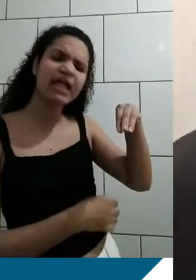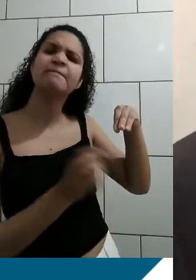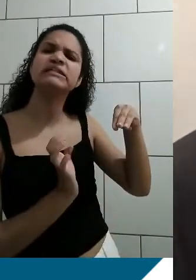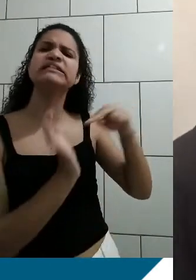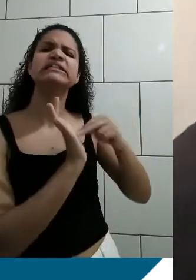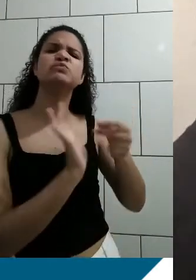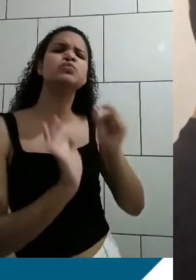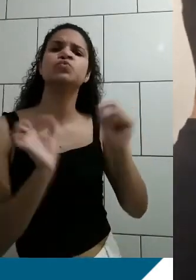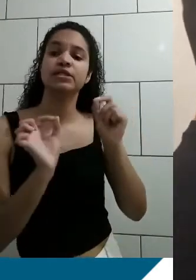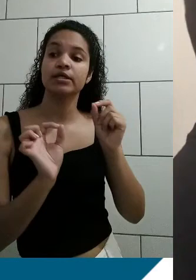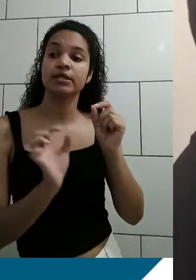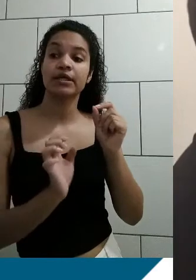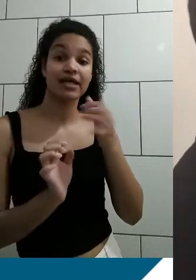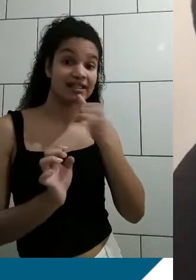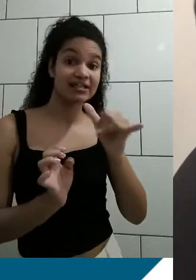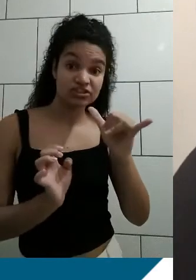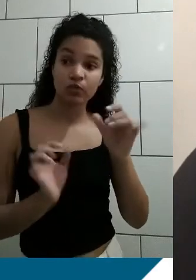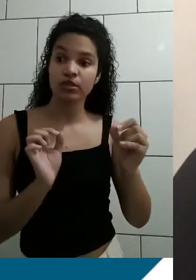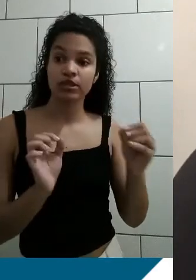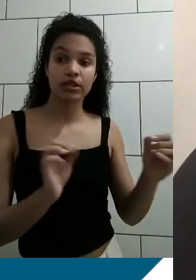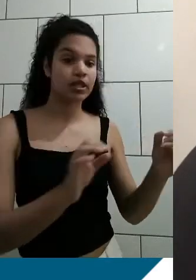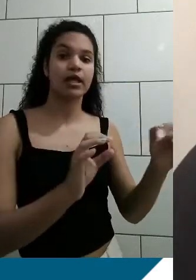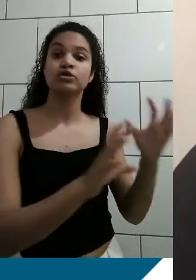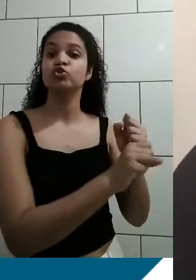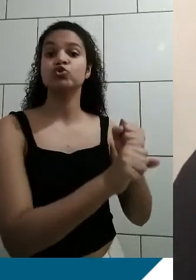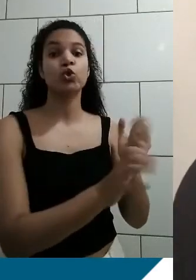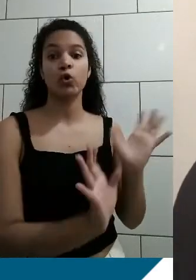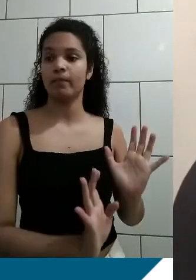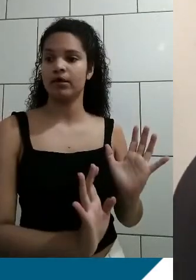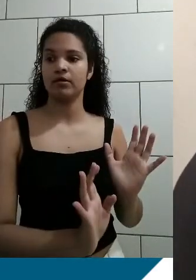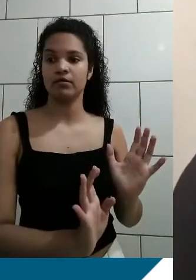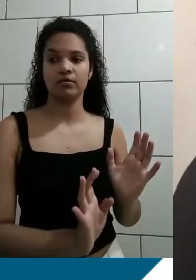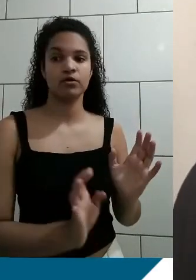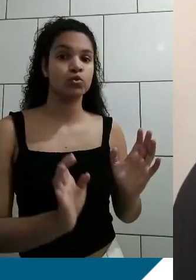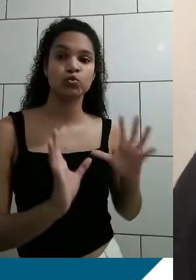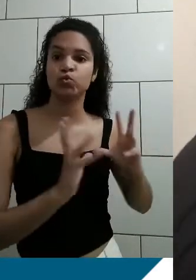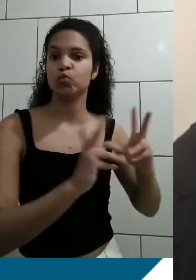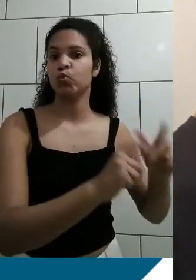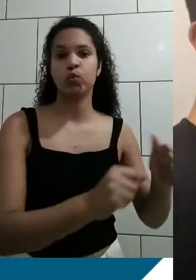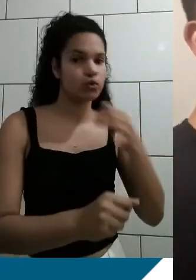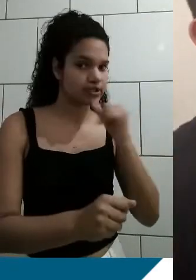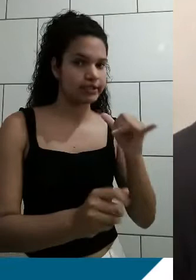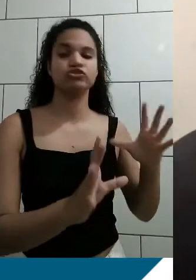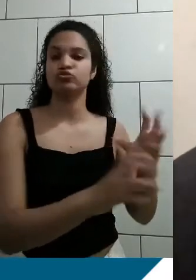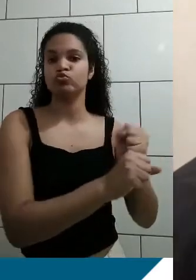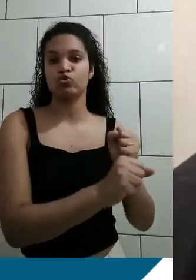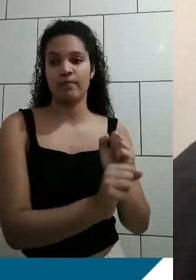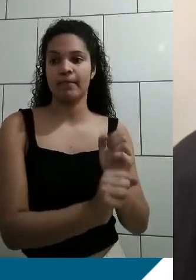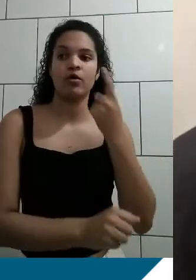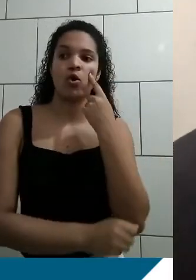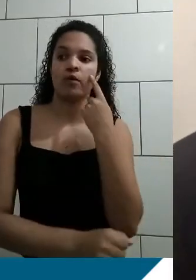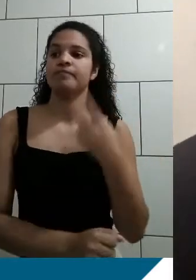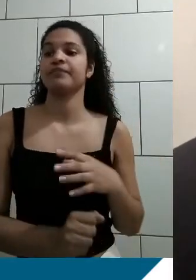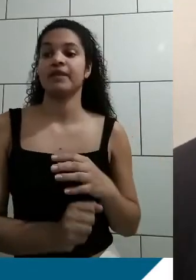energia de natureza mecânica. Então, a gente sabe que a energia mecânica vai ser a energia cinética mais a energia potencial,